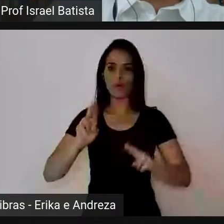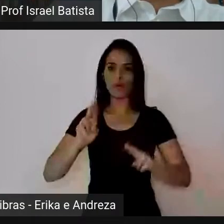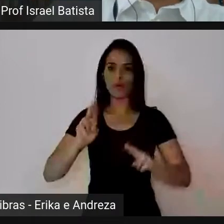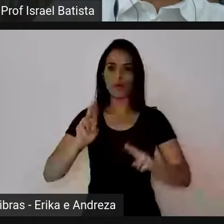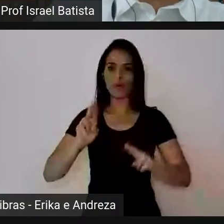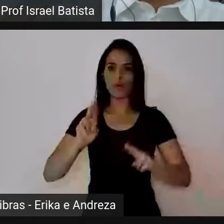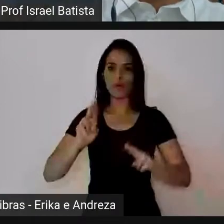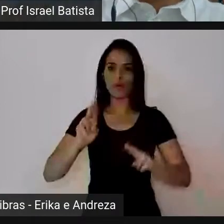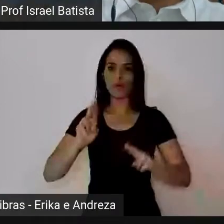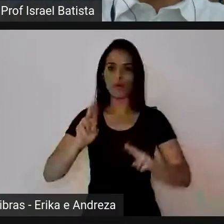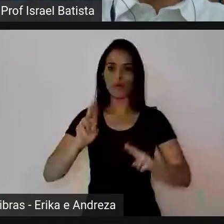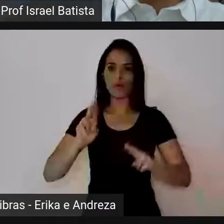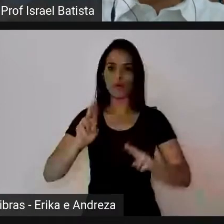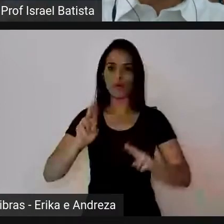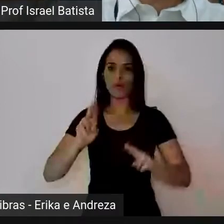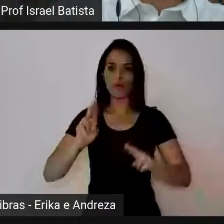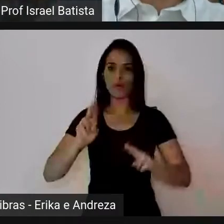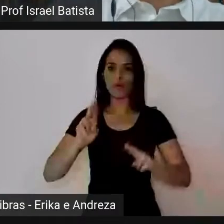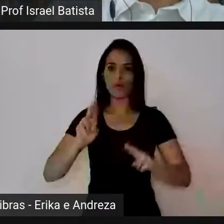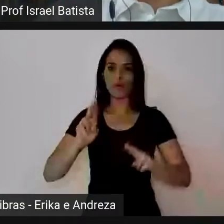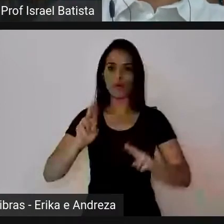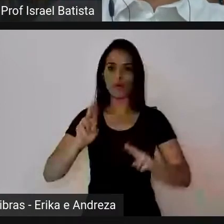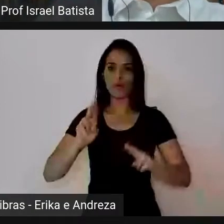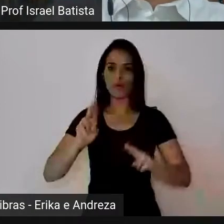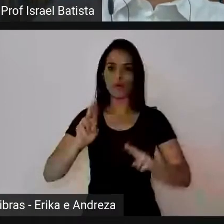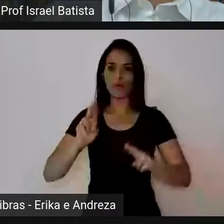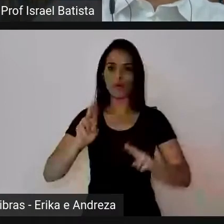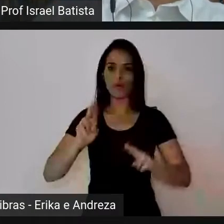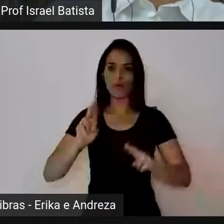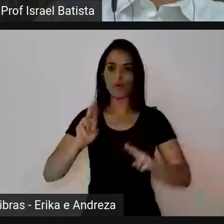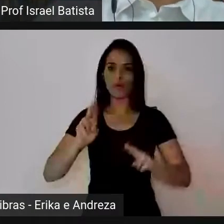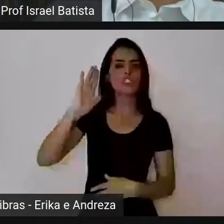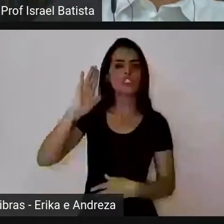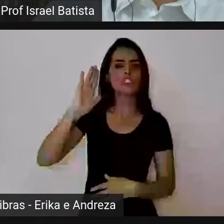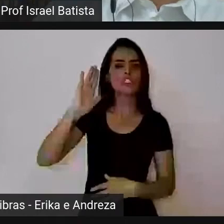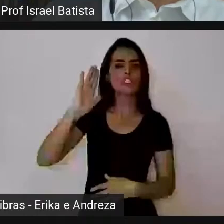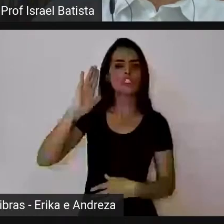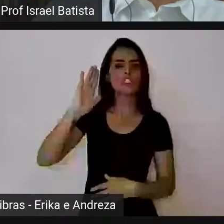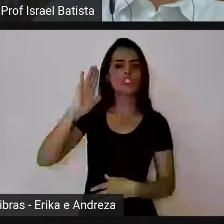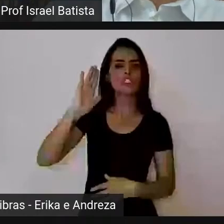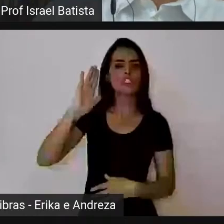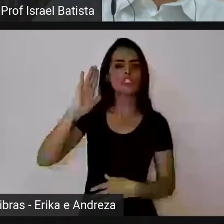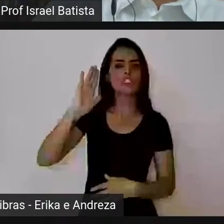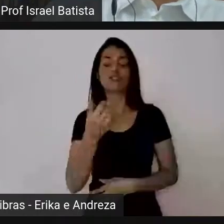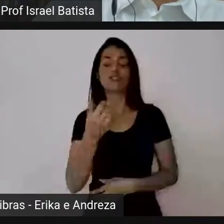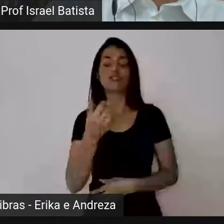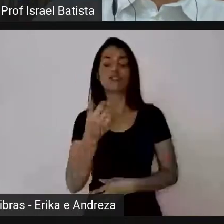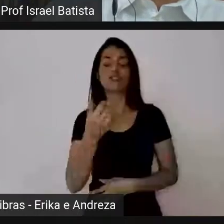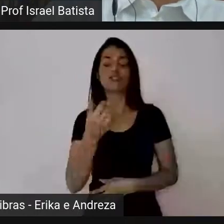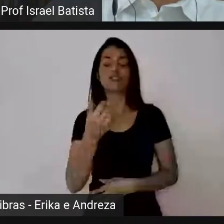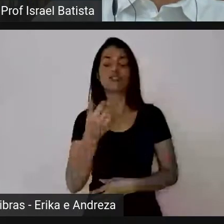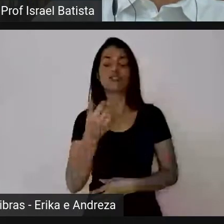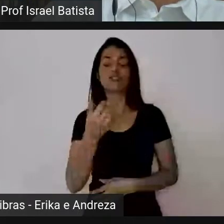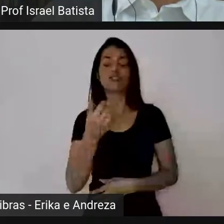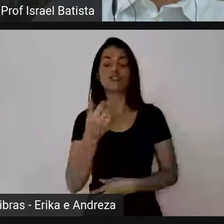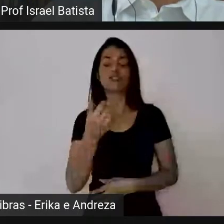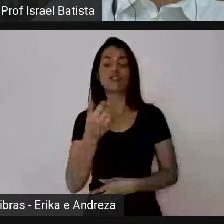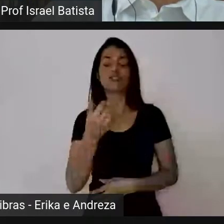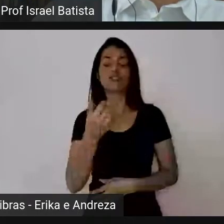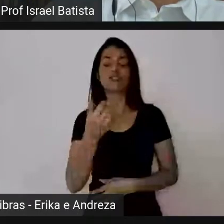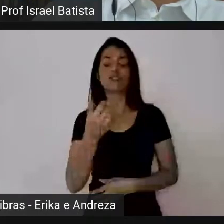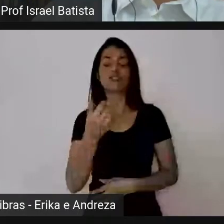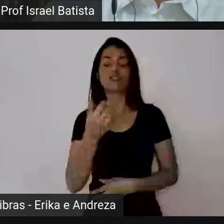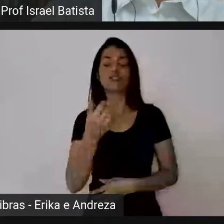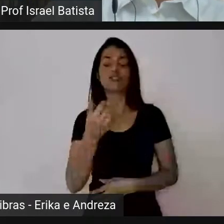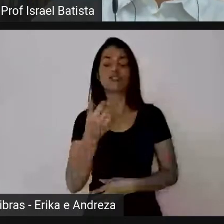contextualização do objeto da nossa live, que é a PEC 32, encaminhada pelo Poder Executivo à Câmara dos Deputados. É conhecida como PEC